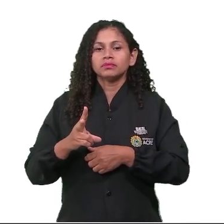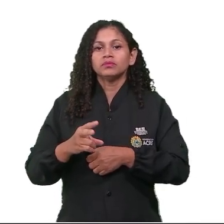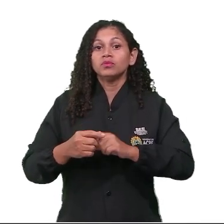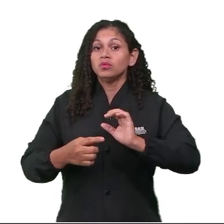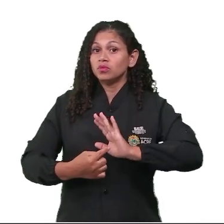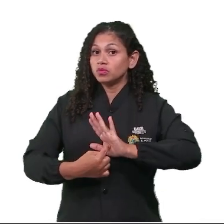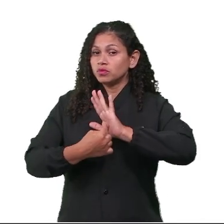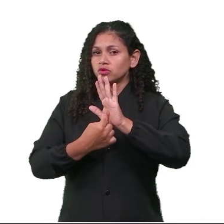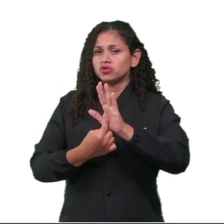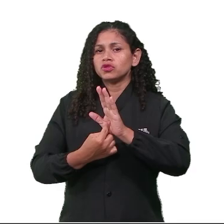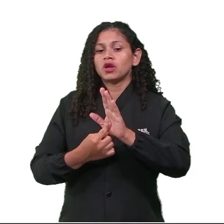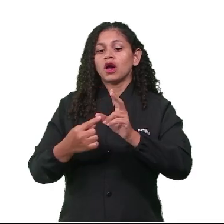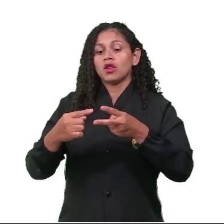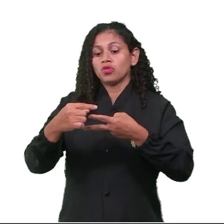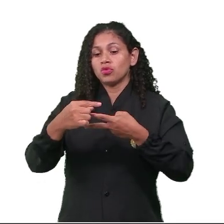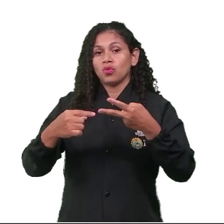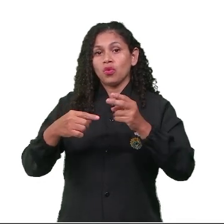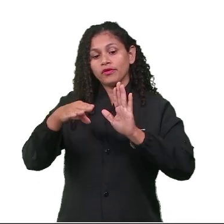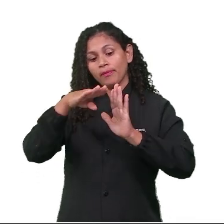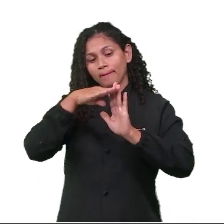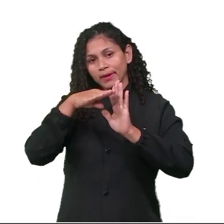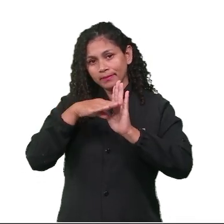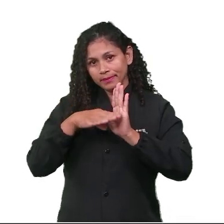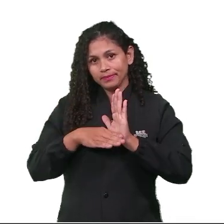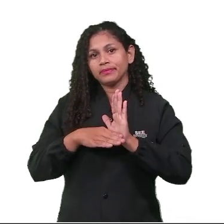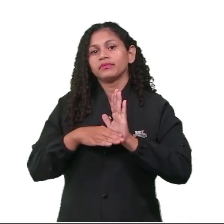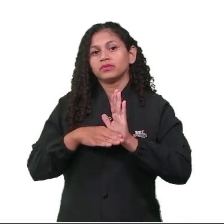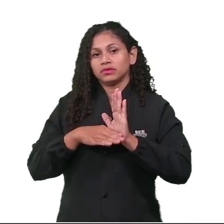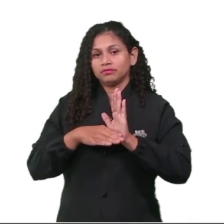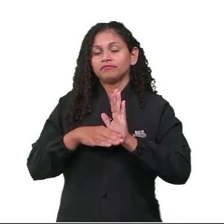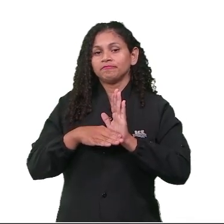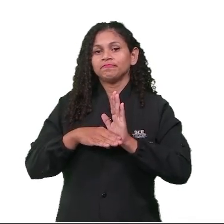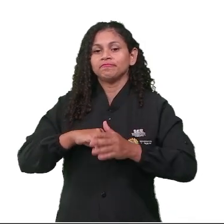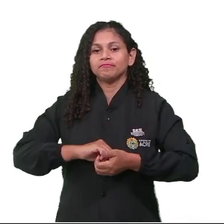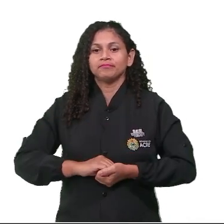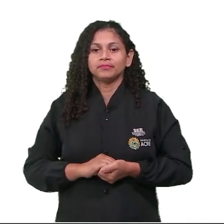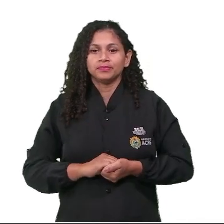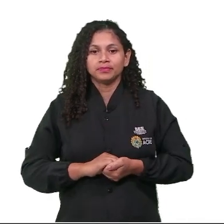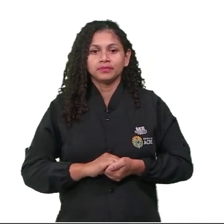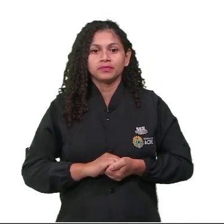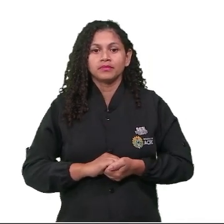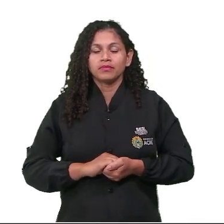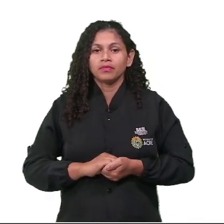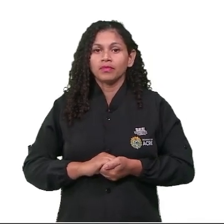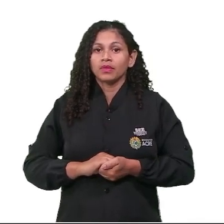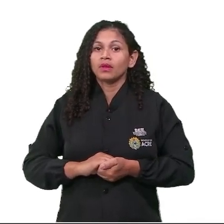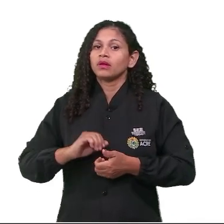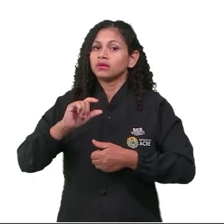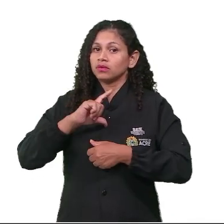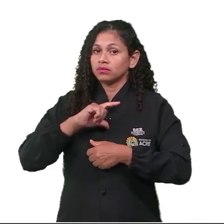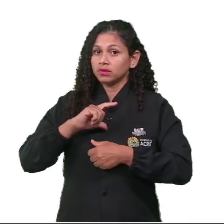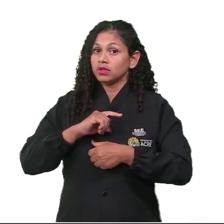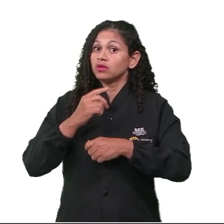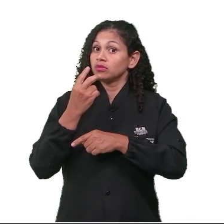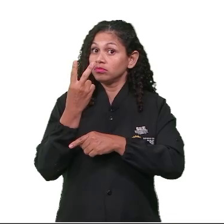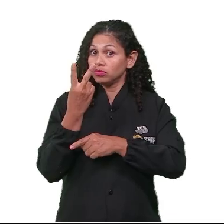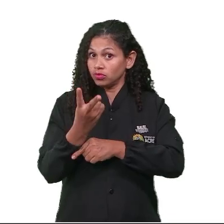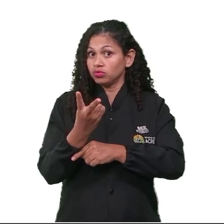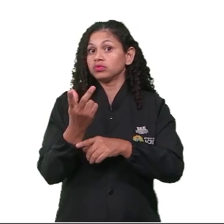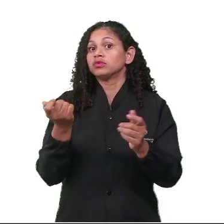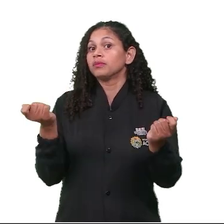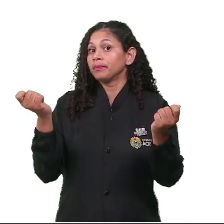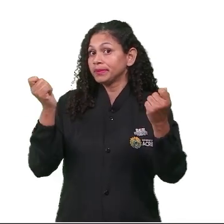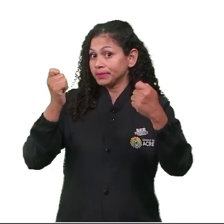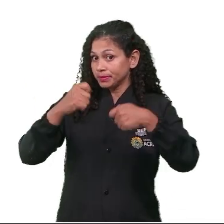aqui 2 classificações para os prismas. Vamos ver quais são. Existem 2 classificações possíveis para